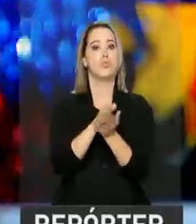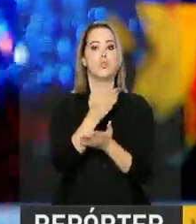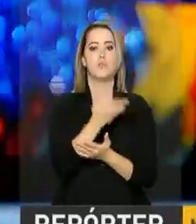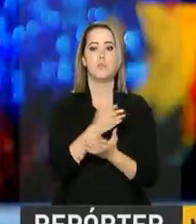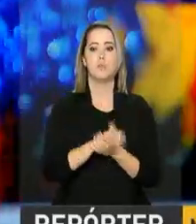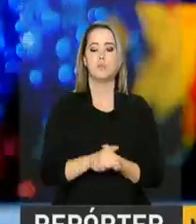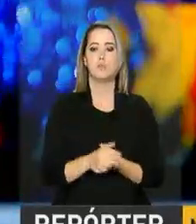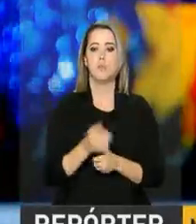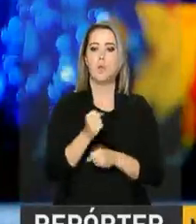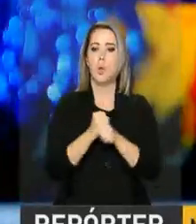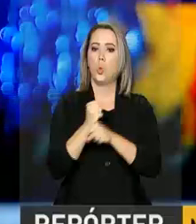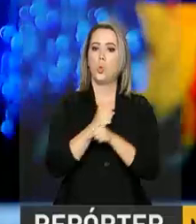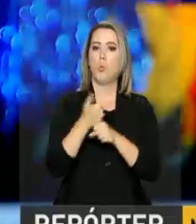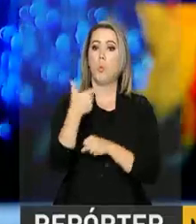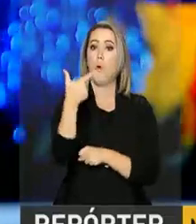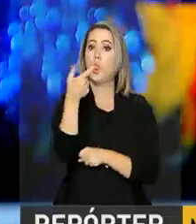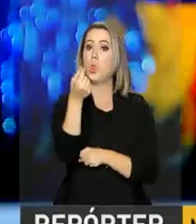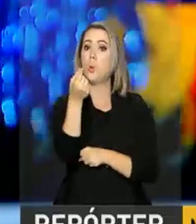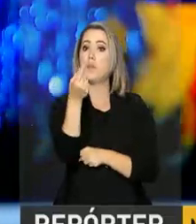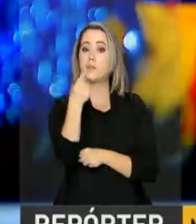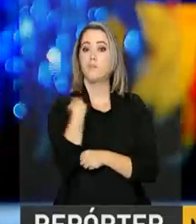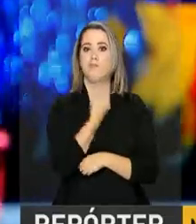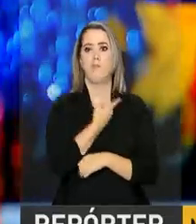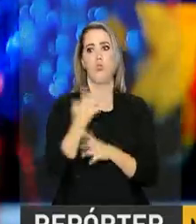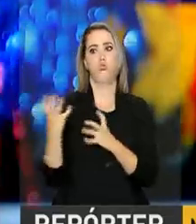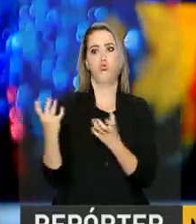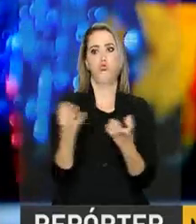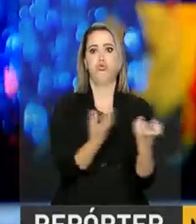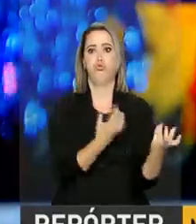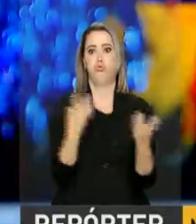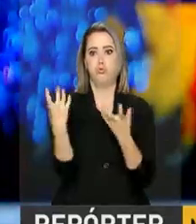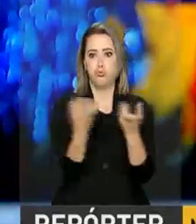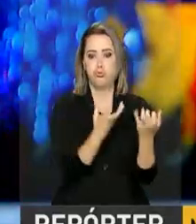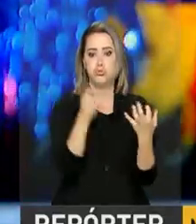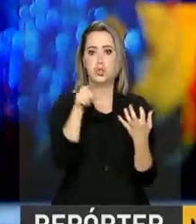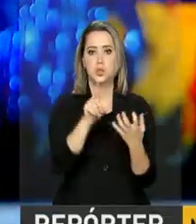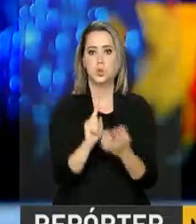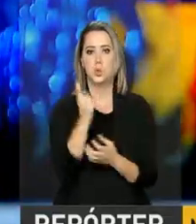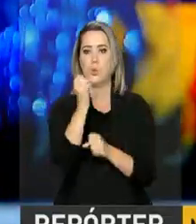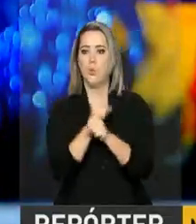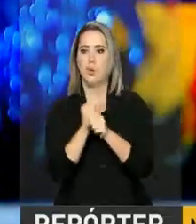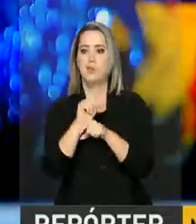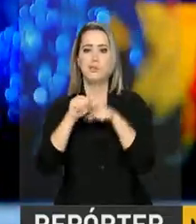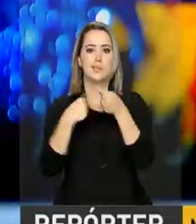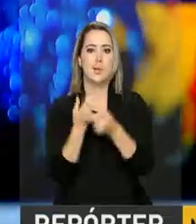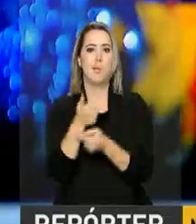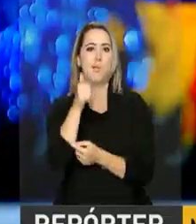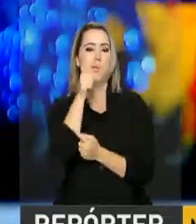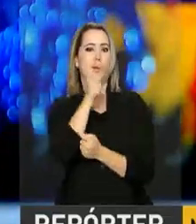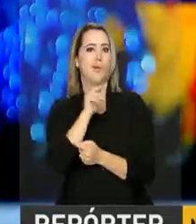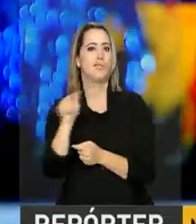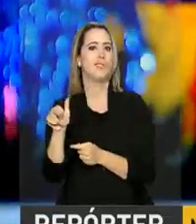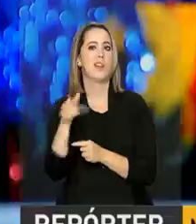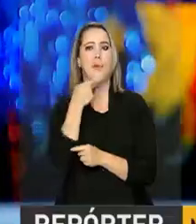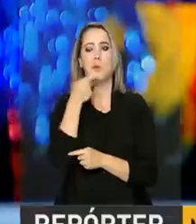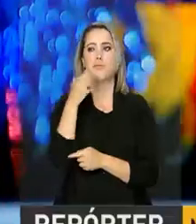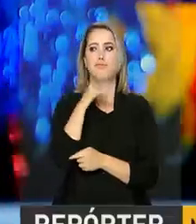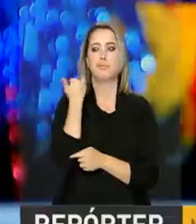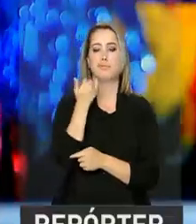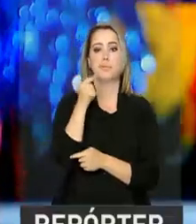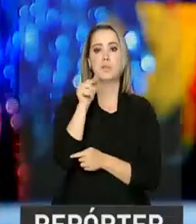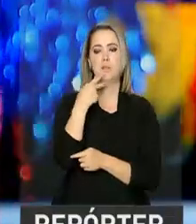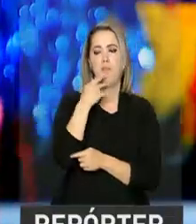2000, a gente teve um incêndio e, quando fez um ano do incêndio, a mãe Pô faleceu. E eu sempre dizia a ela